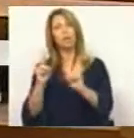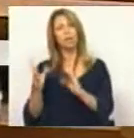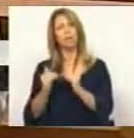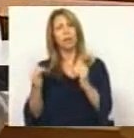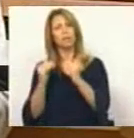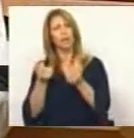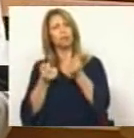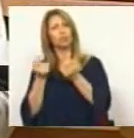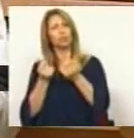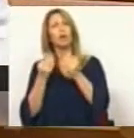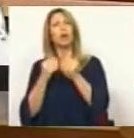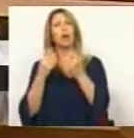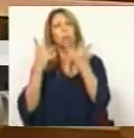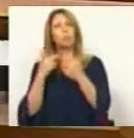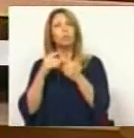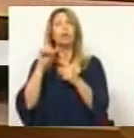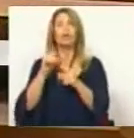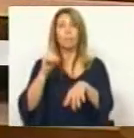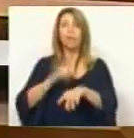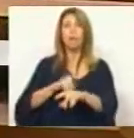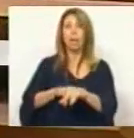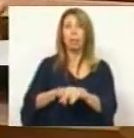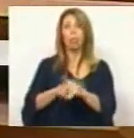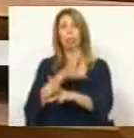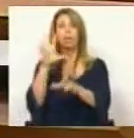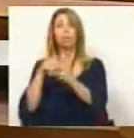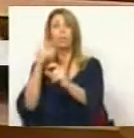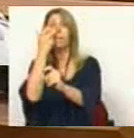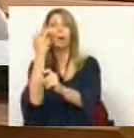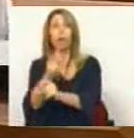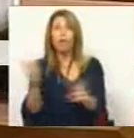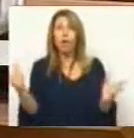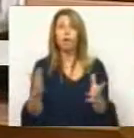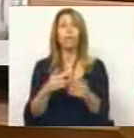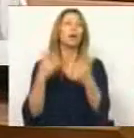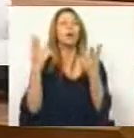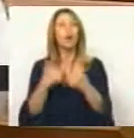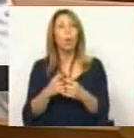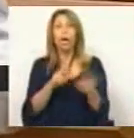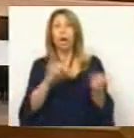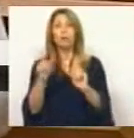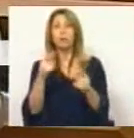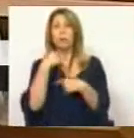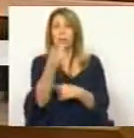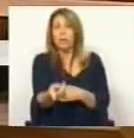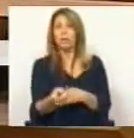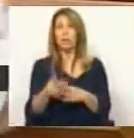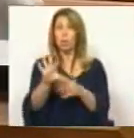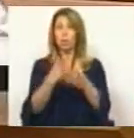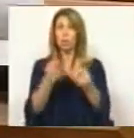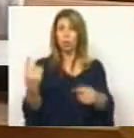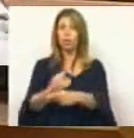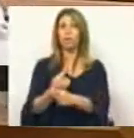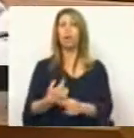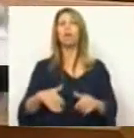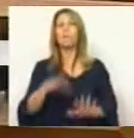questão inclusivamente da utilização do tempo para efeitos de aposentação, deram várias alternativas, puseram várias alternativas, várias soluções em cima da mesa, mas